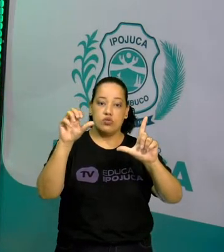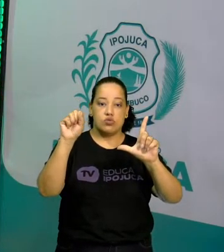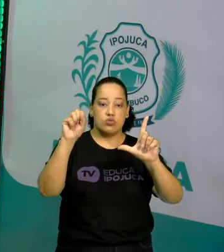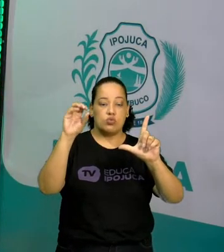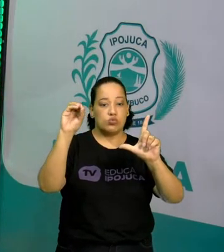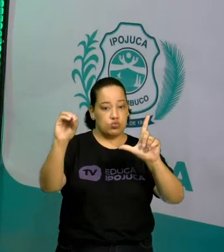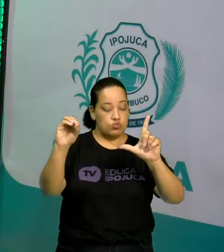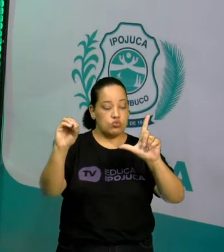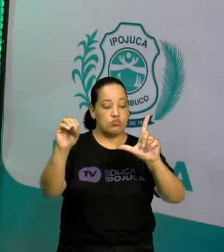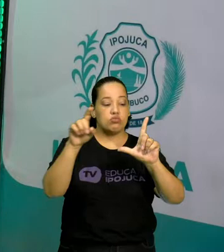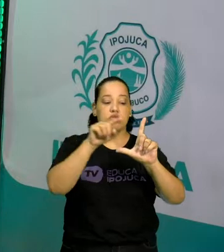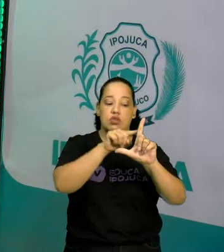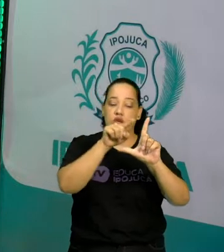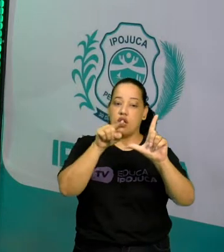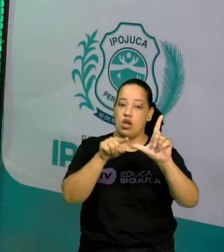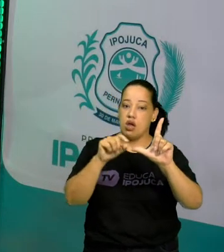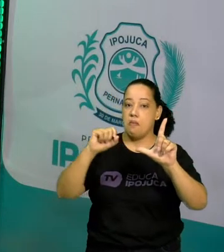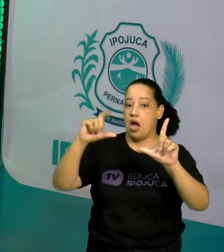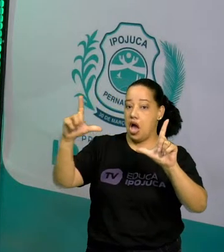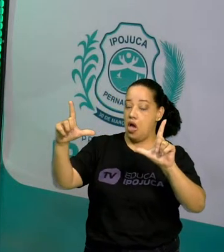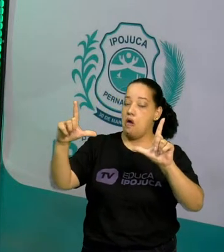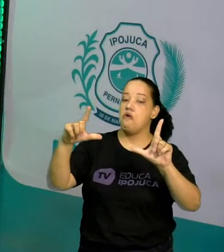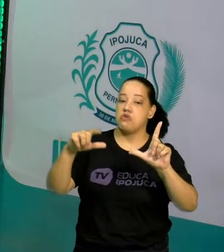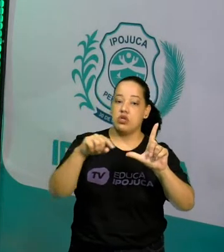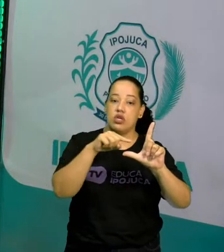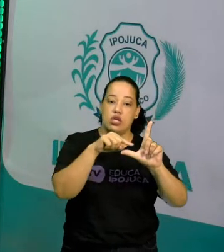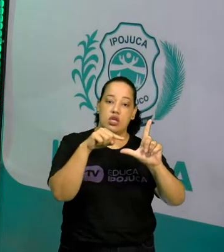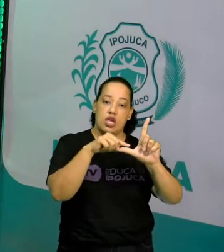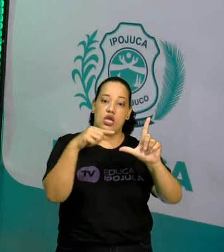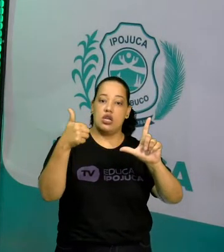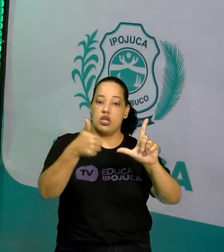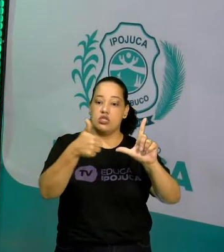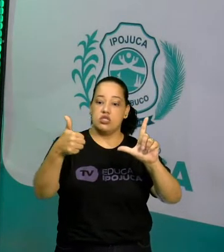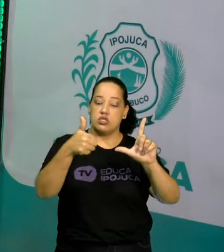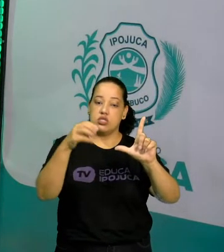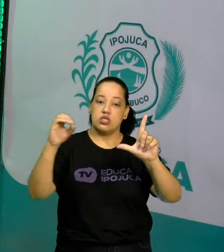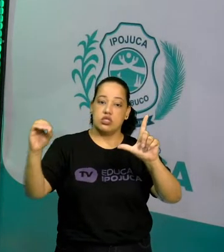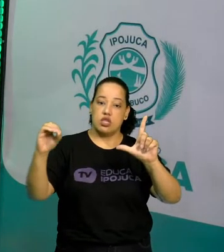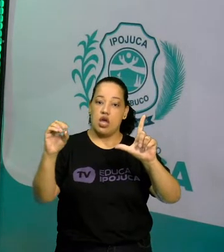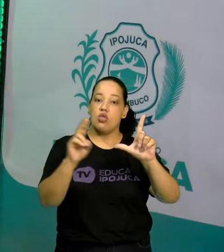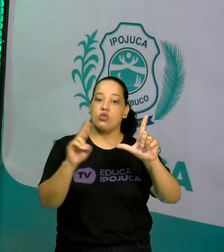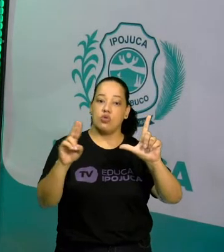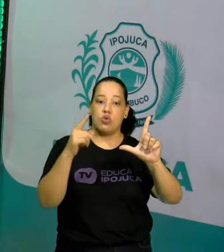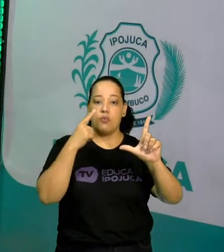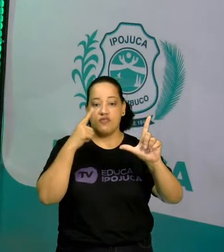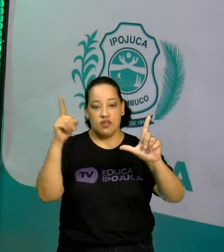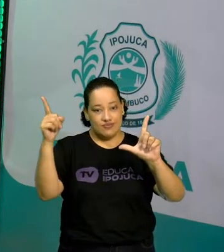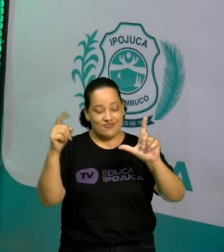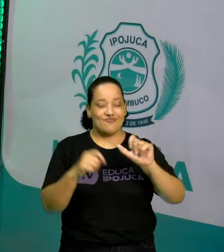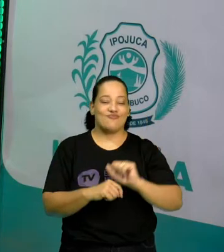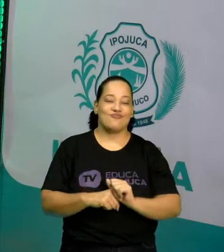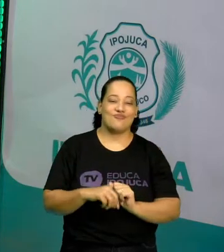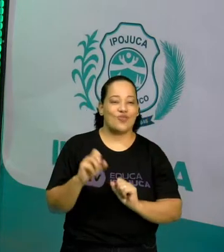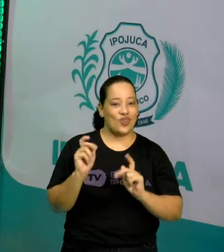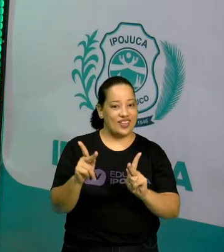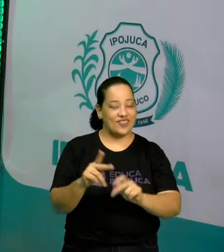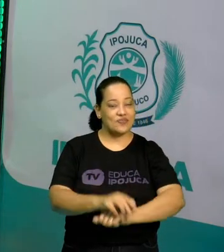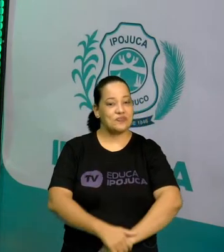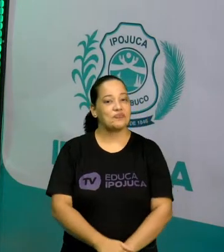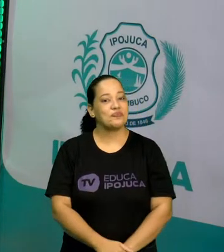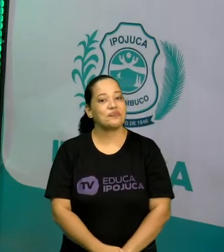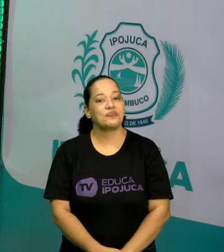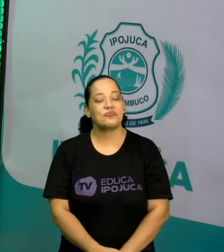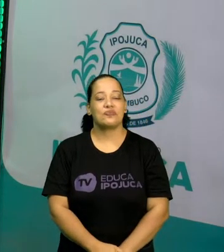ele tem um ângulo maior que 90, que é o 110, é o chamado de triângulo obtusângulo. Ok? Vamos